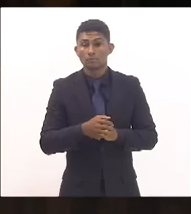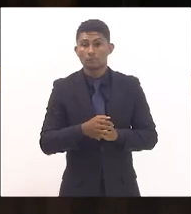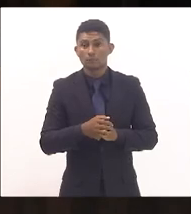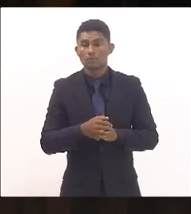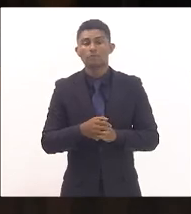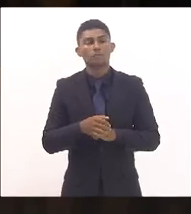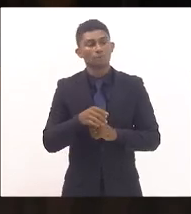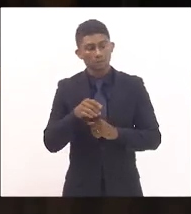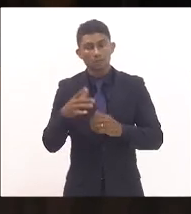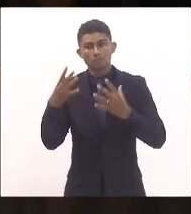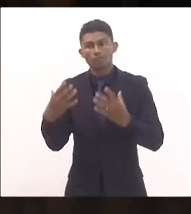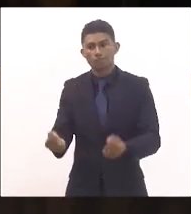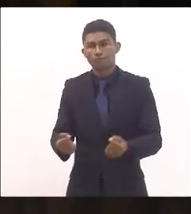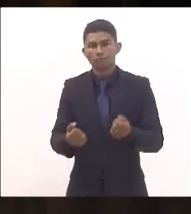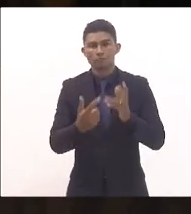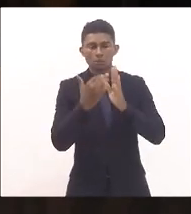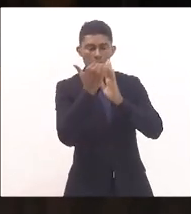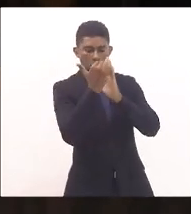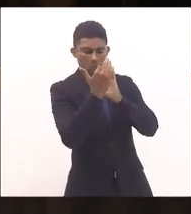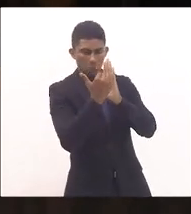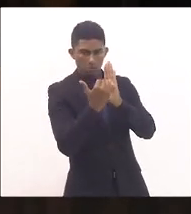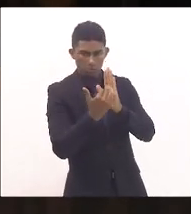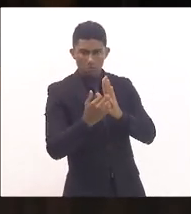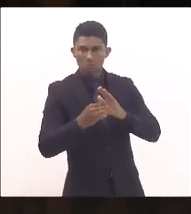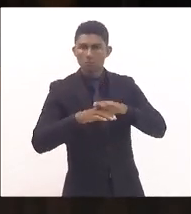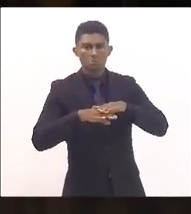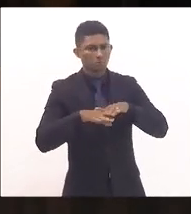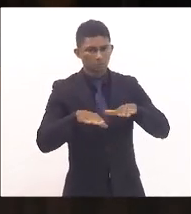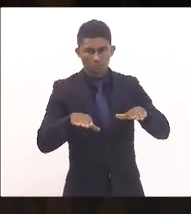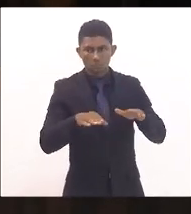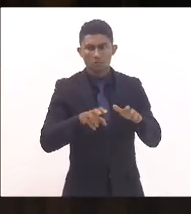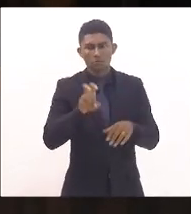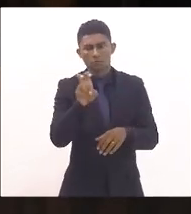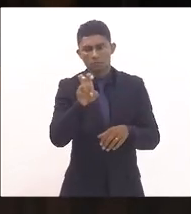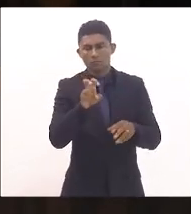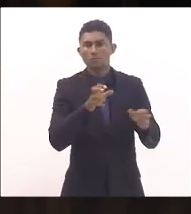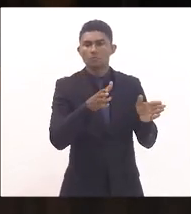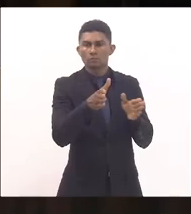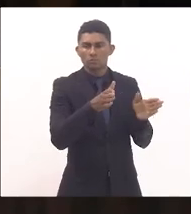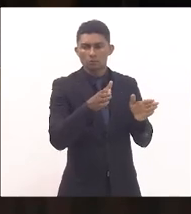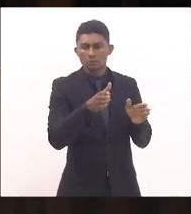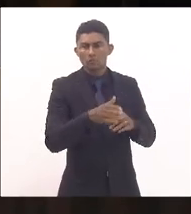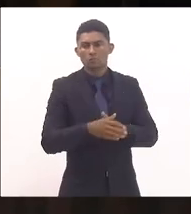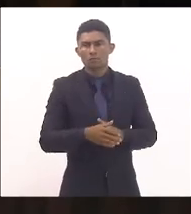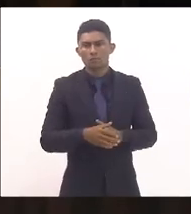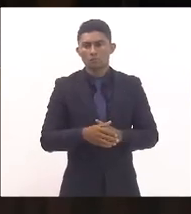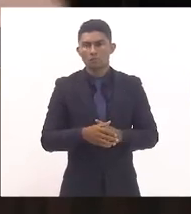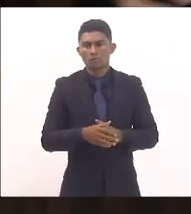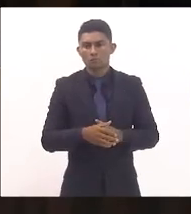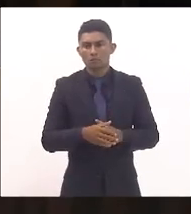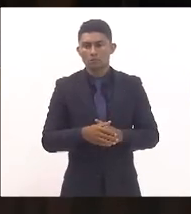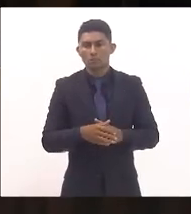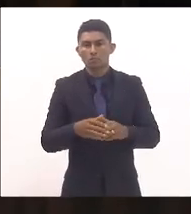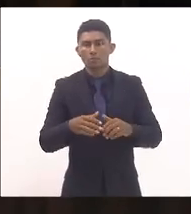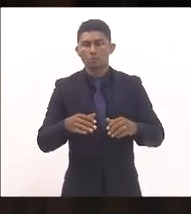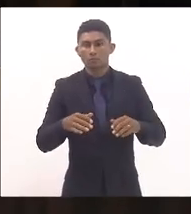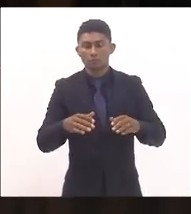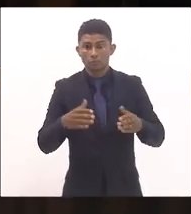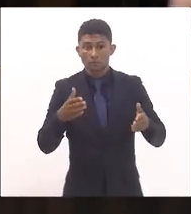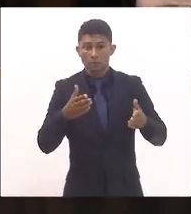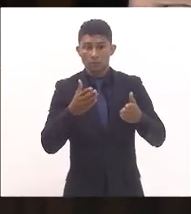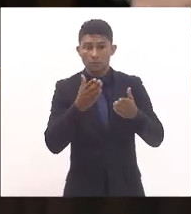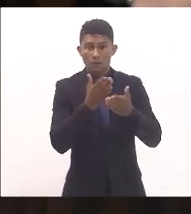pedido de Vossa Excelência. Nada mais a tratar na quinta sessão extraordinária do dia. Presidência, antes de encerrar os